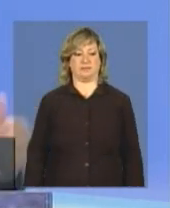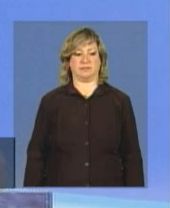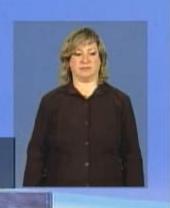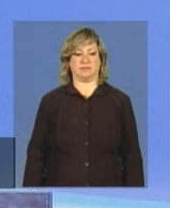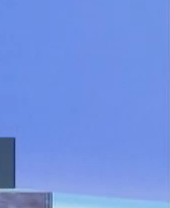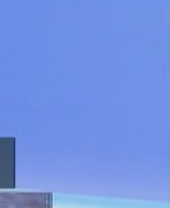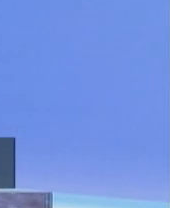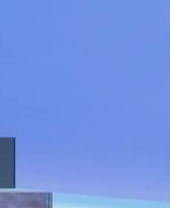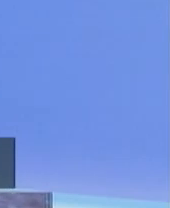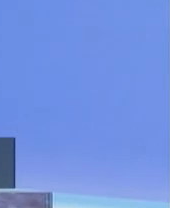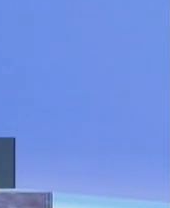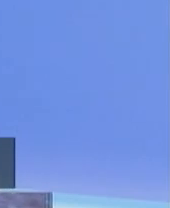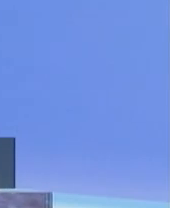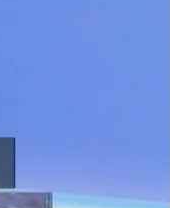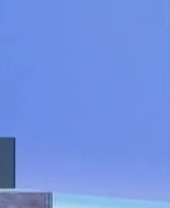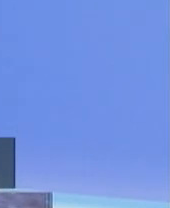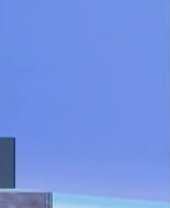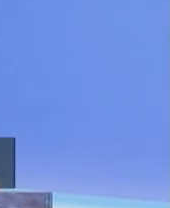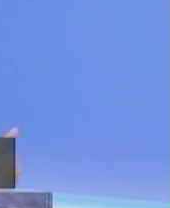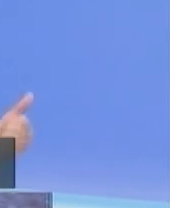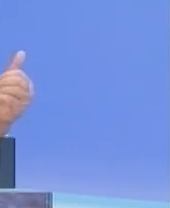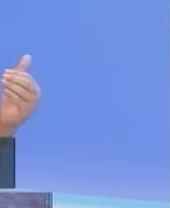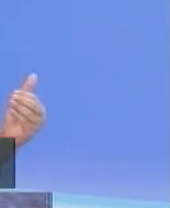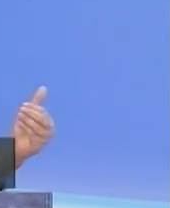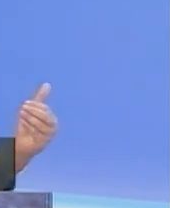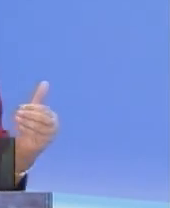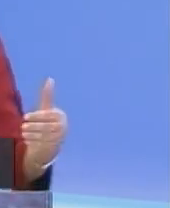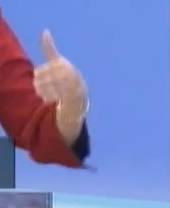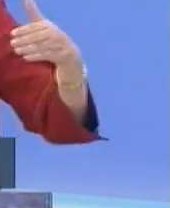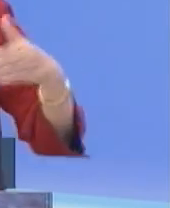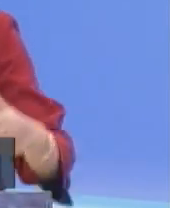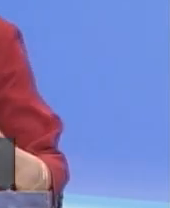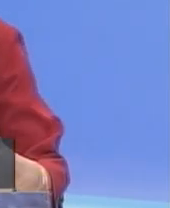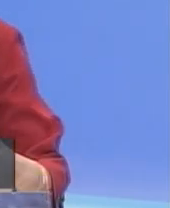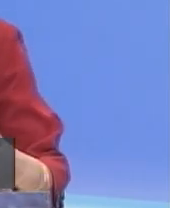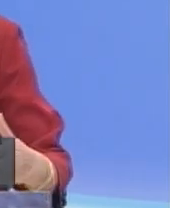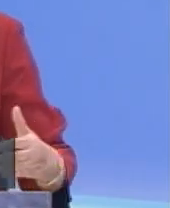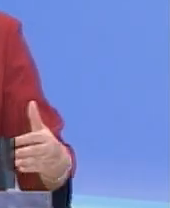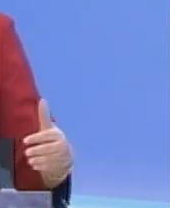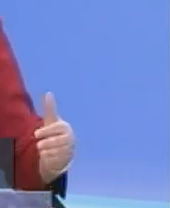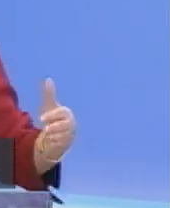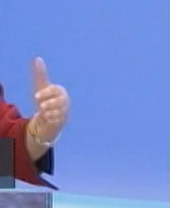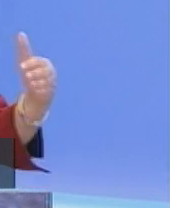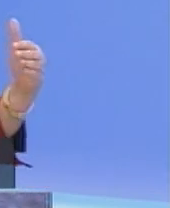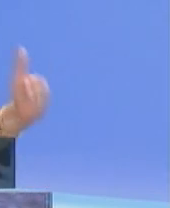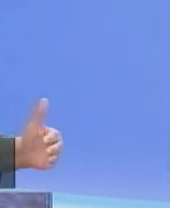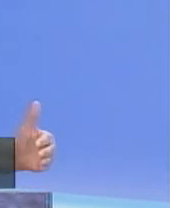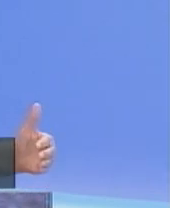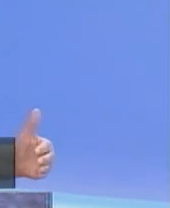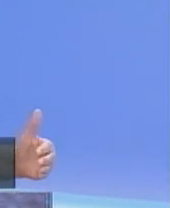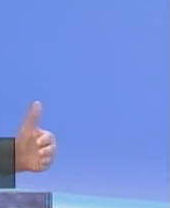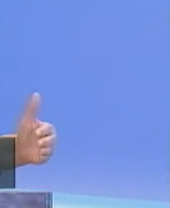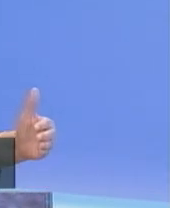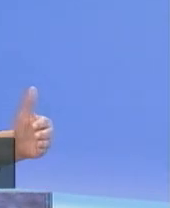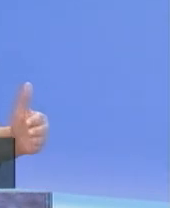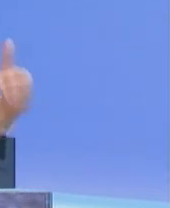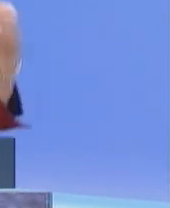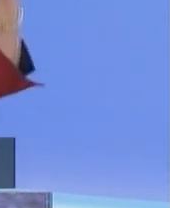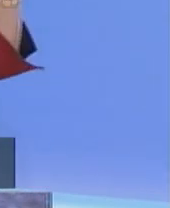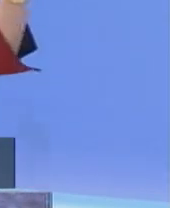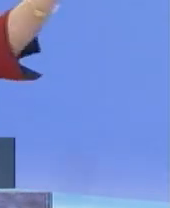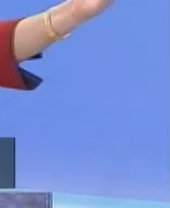daqui para fazer pesquisa lá fora e trazer jovens cientistas e prêmios